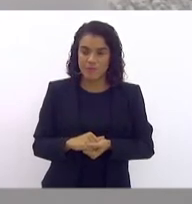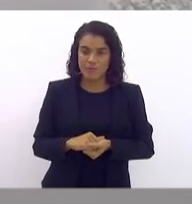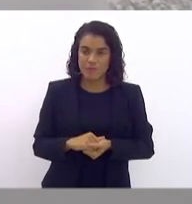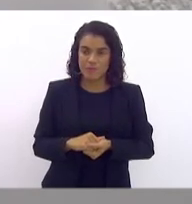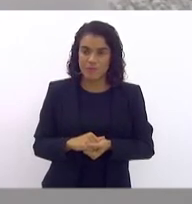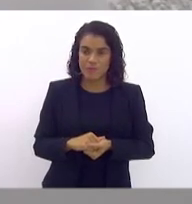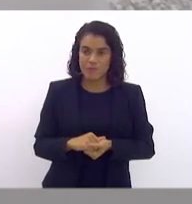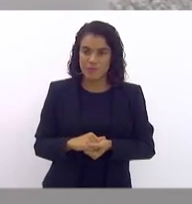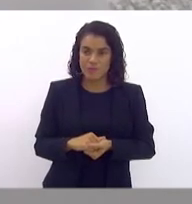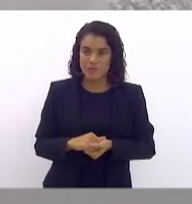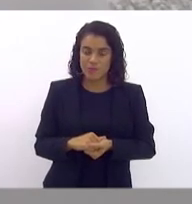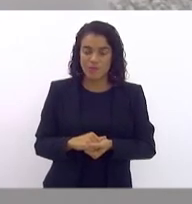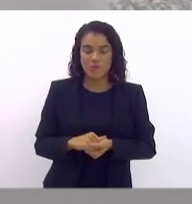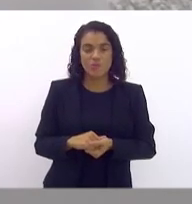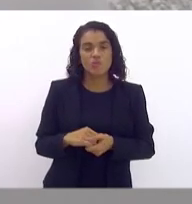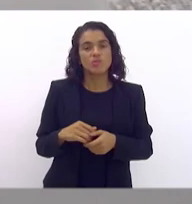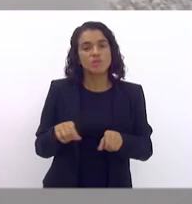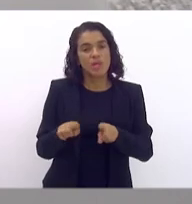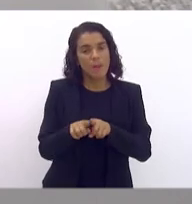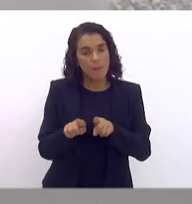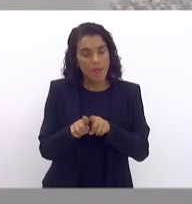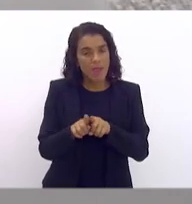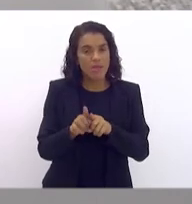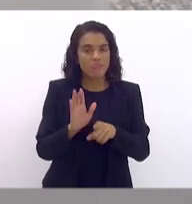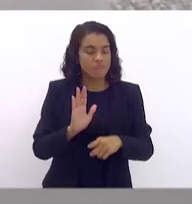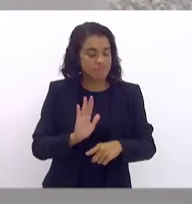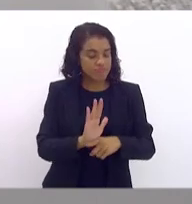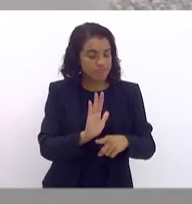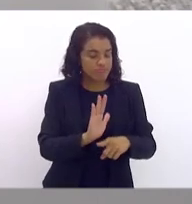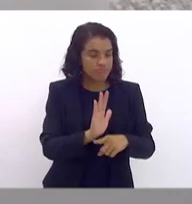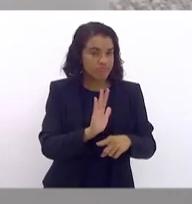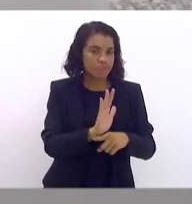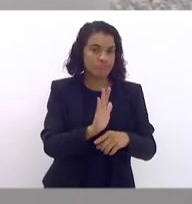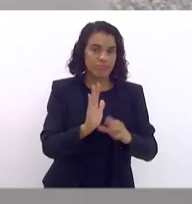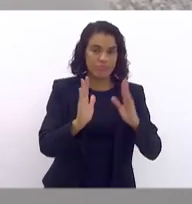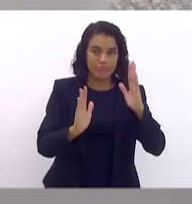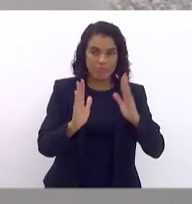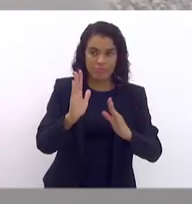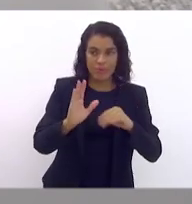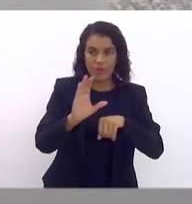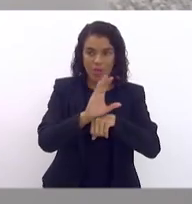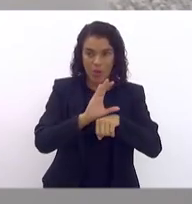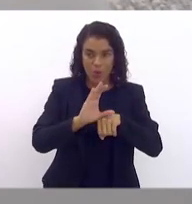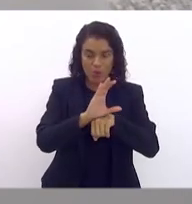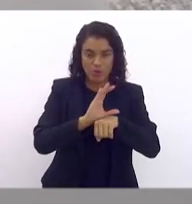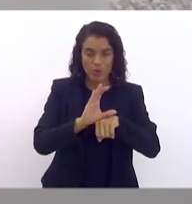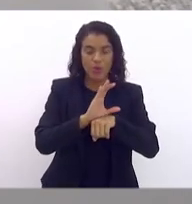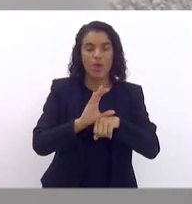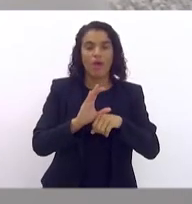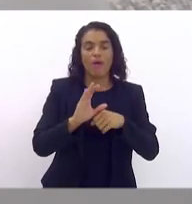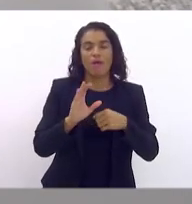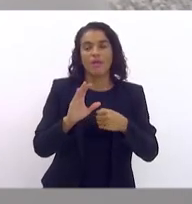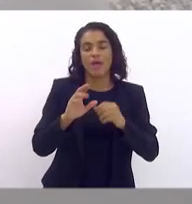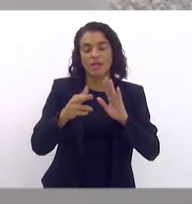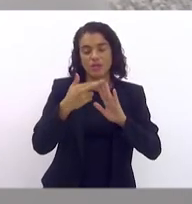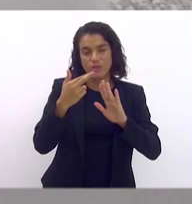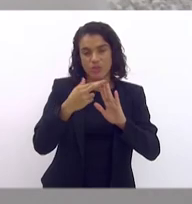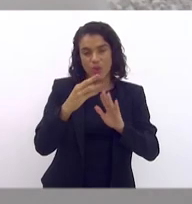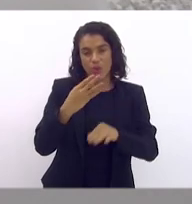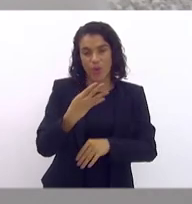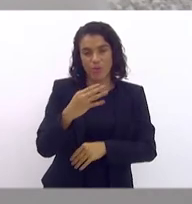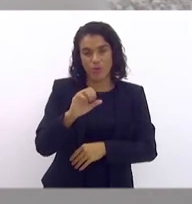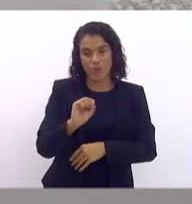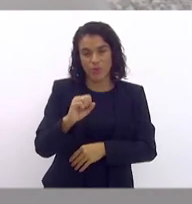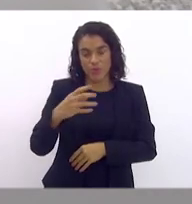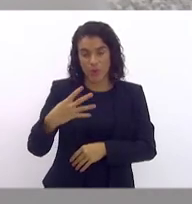e fiz algumas contribuições na época da construção da resolução 484 do CNJ